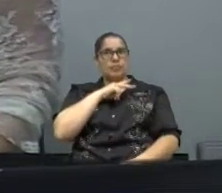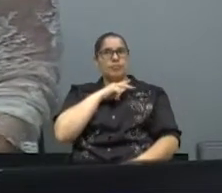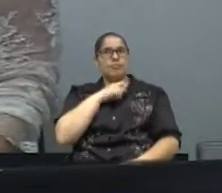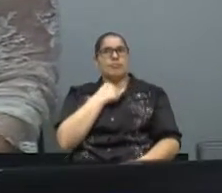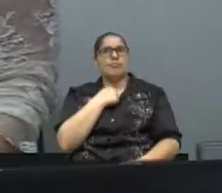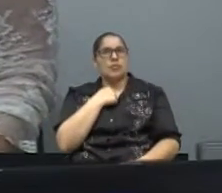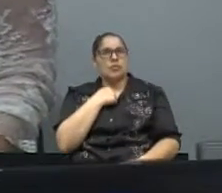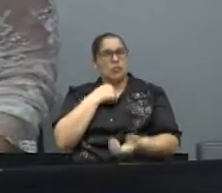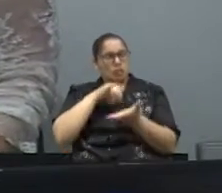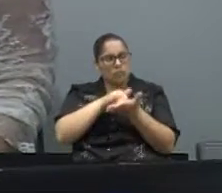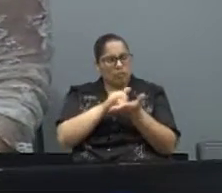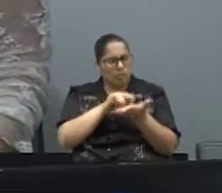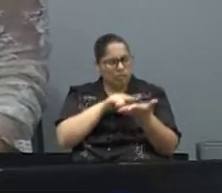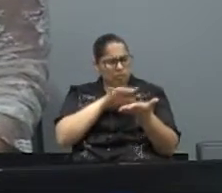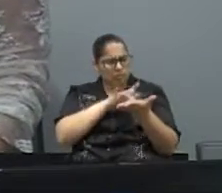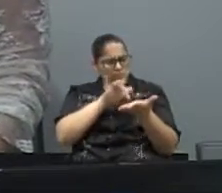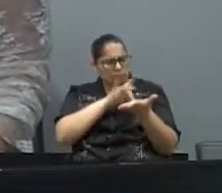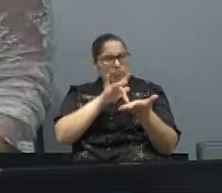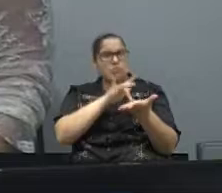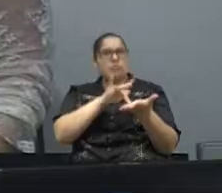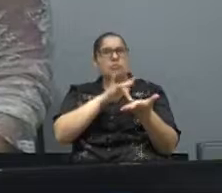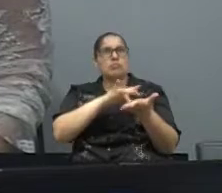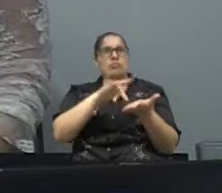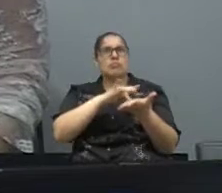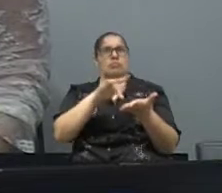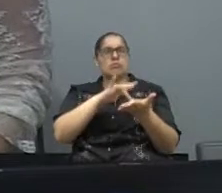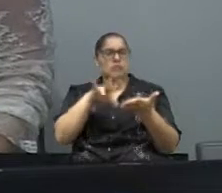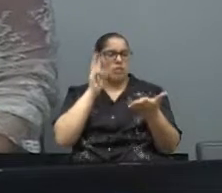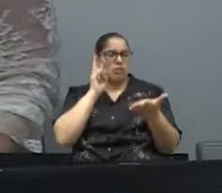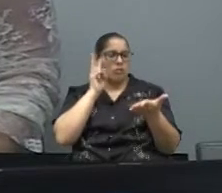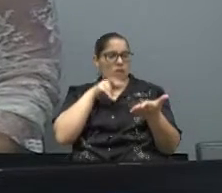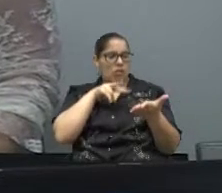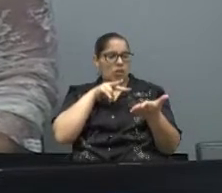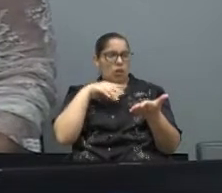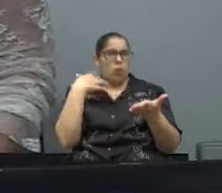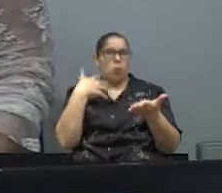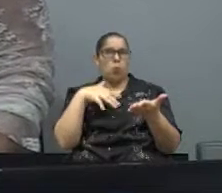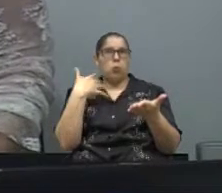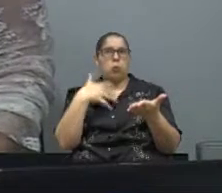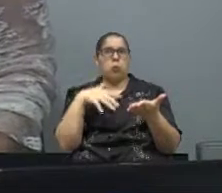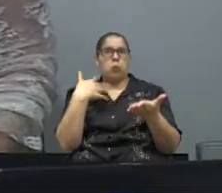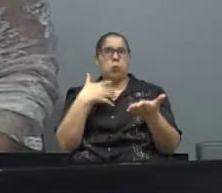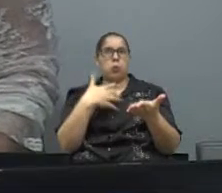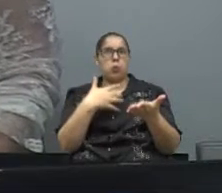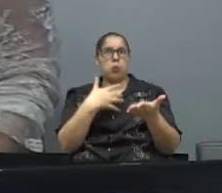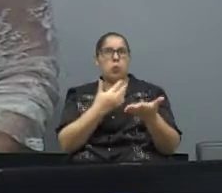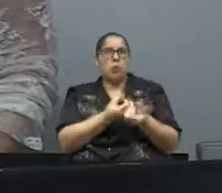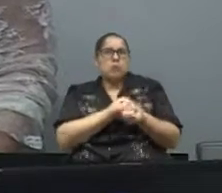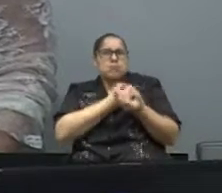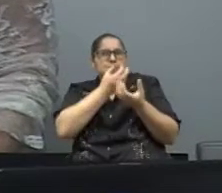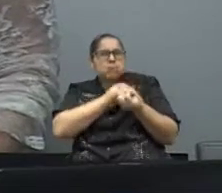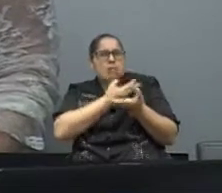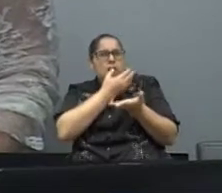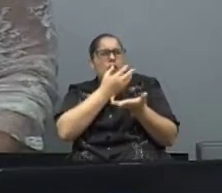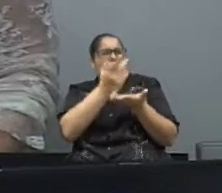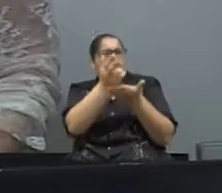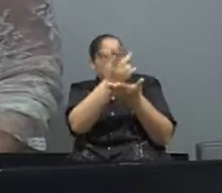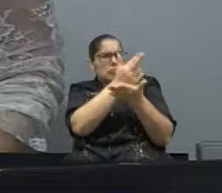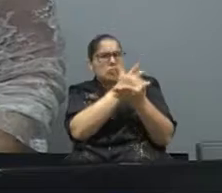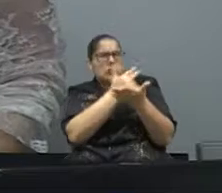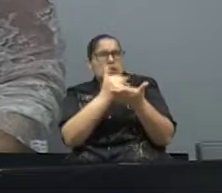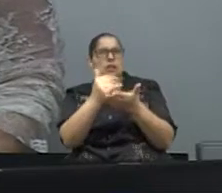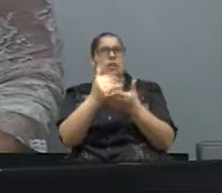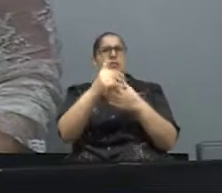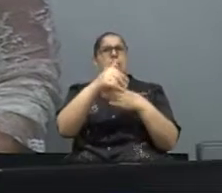meu celular já estava bombando, como se diz aí, as pessoas colocando as imagens, os